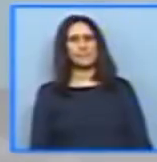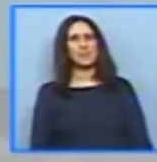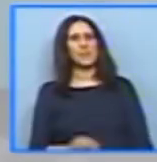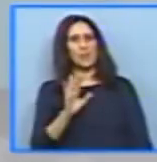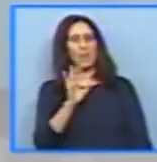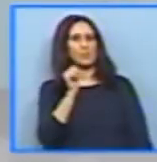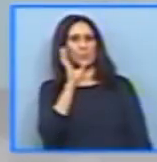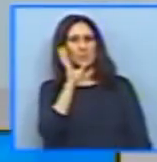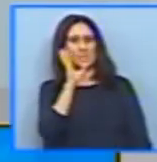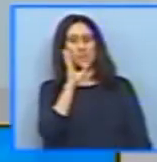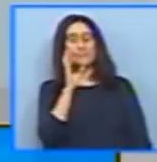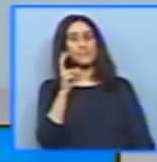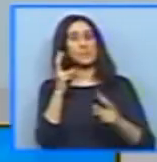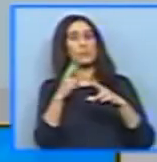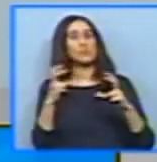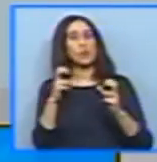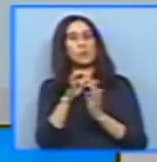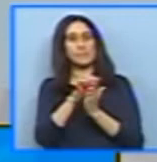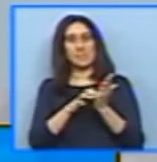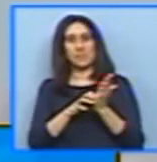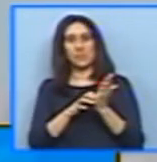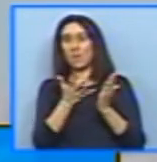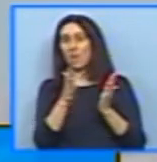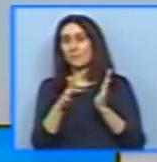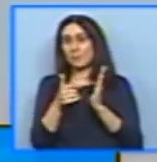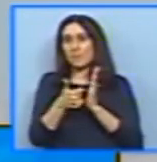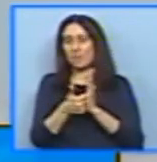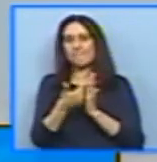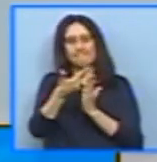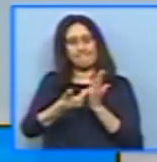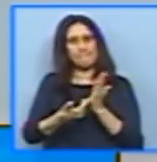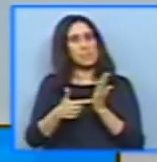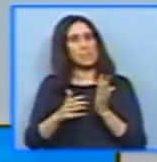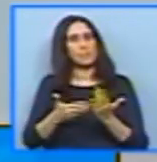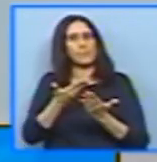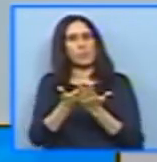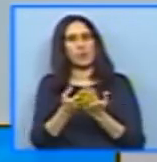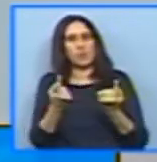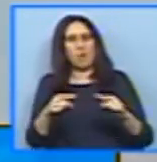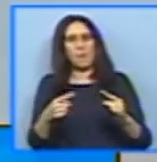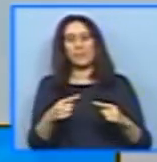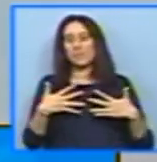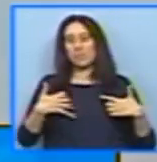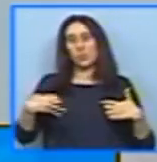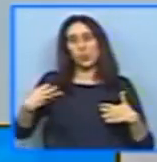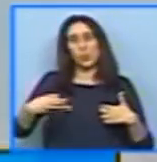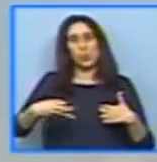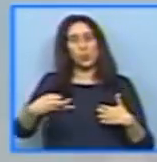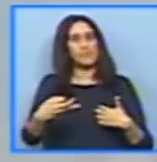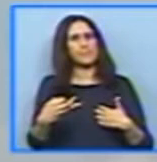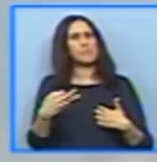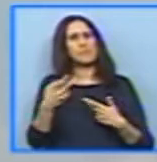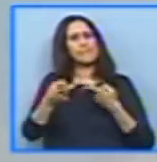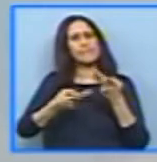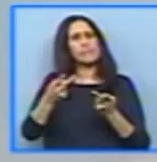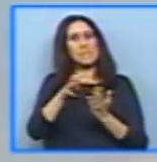Olá, muito boa tarde. Descobrir mensagens que estão nas páginas da Bíblia. É essa a proposta que lhe fazemos em cada sexta-feira, analisando os